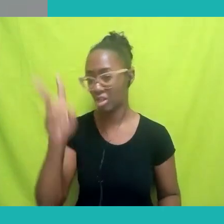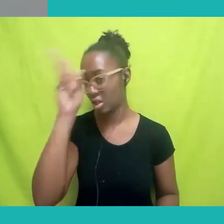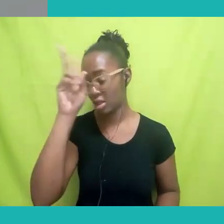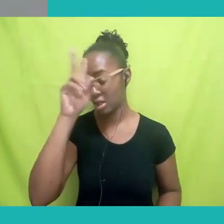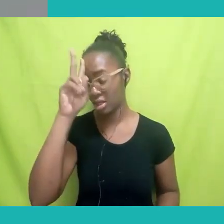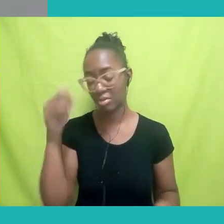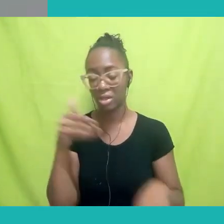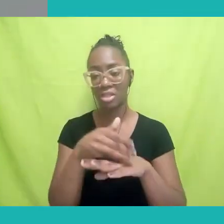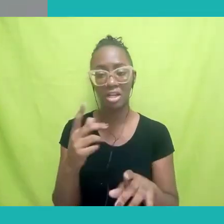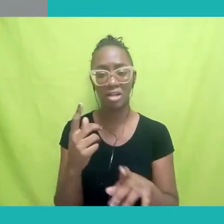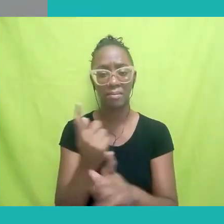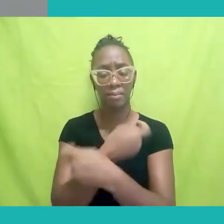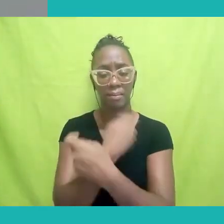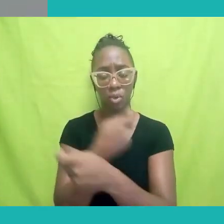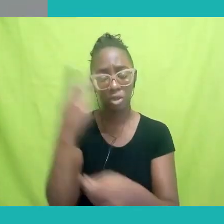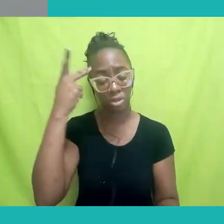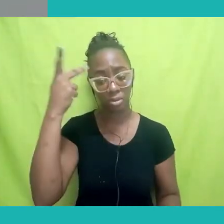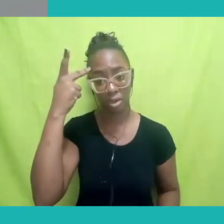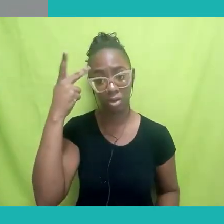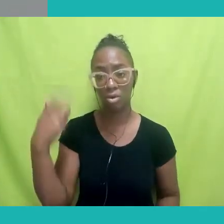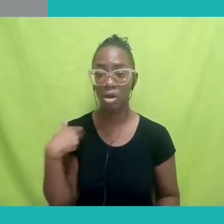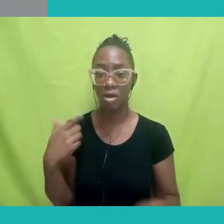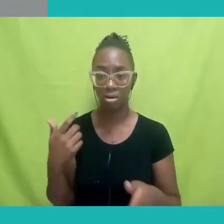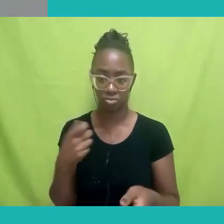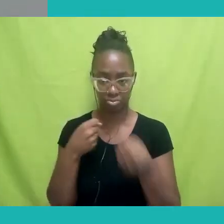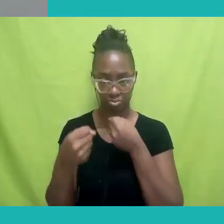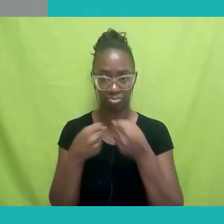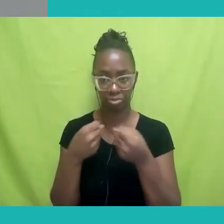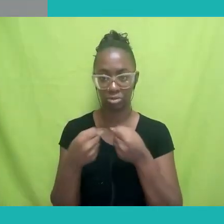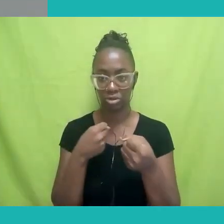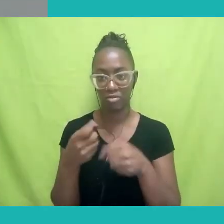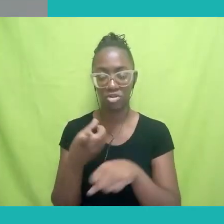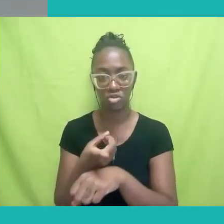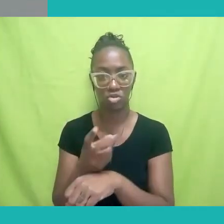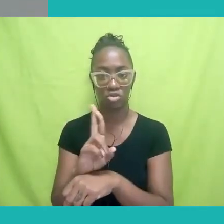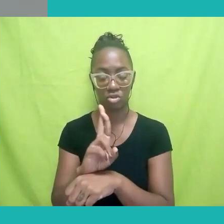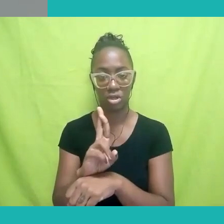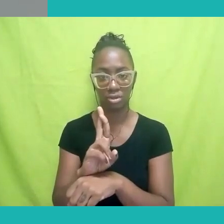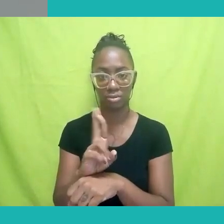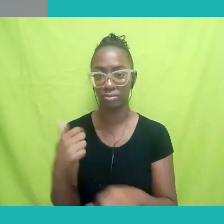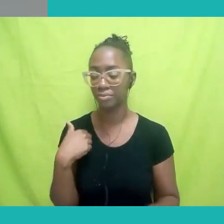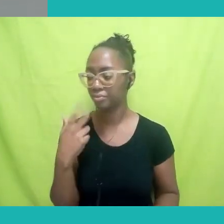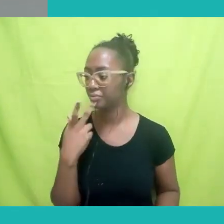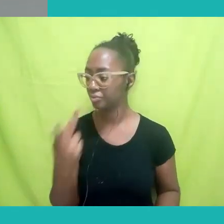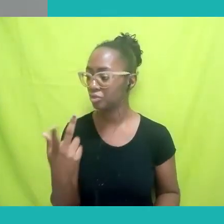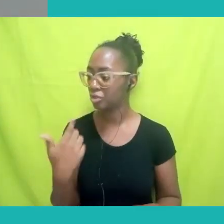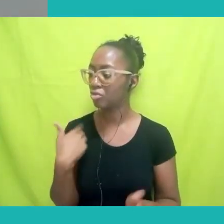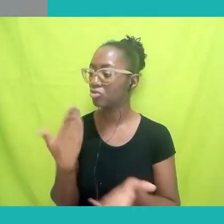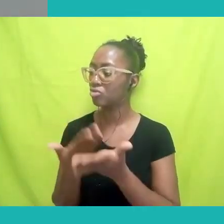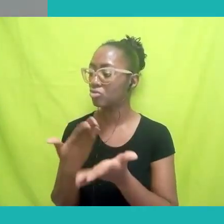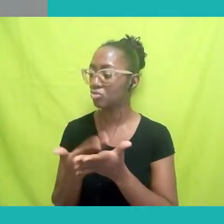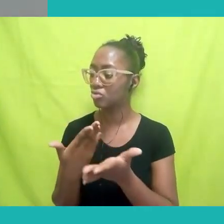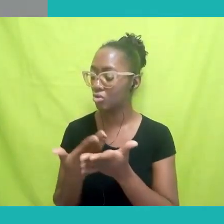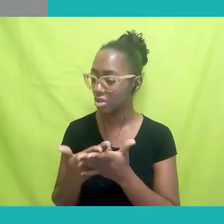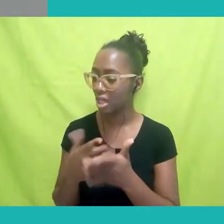PUC São Paulo, quando eu passei pela entrevista no doutorado e eu falei que eu ia estudar reserva militar,